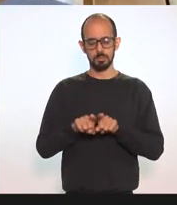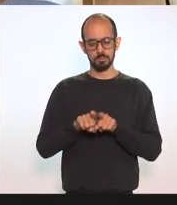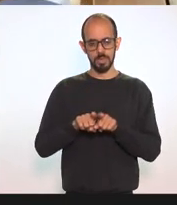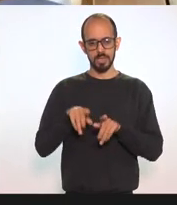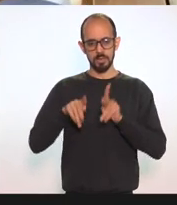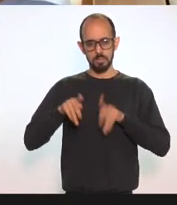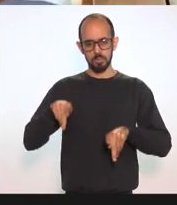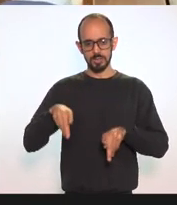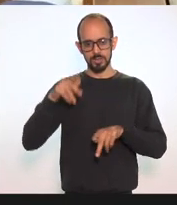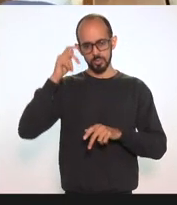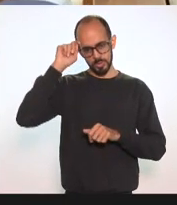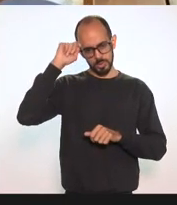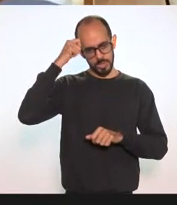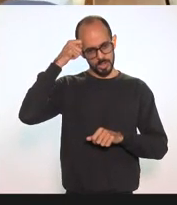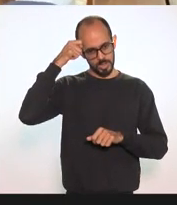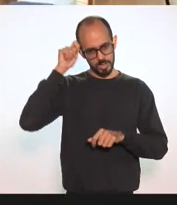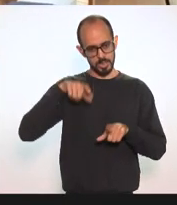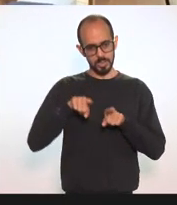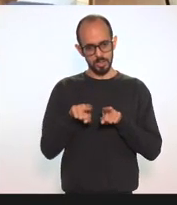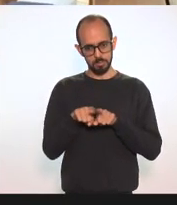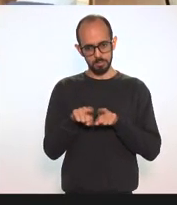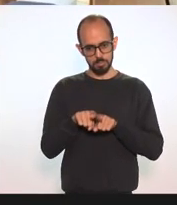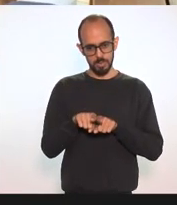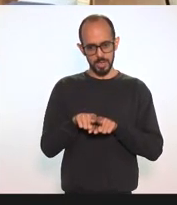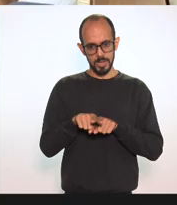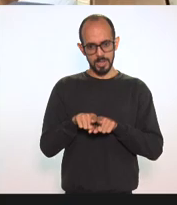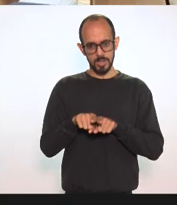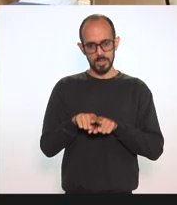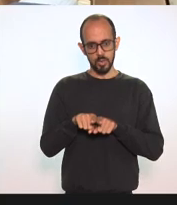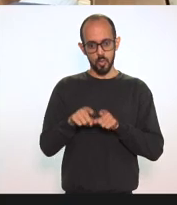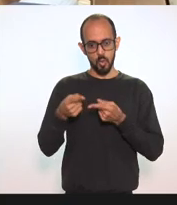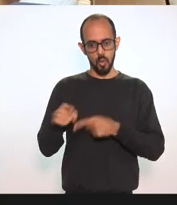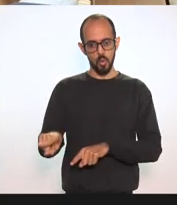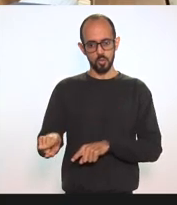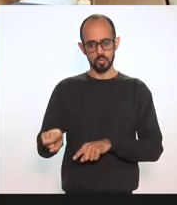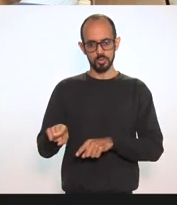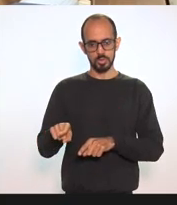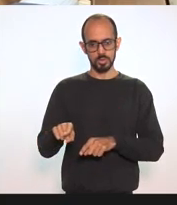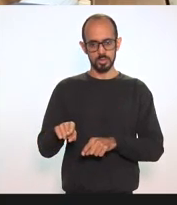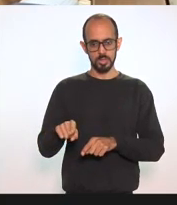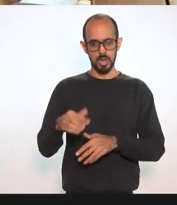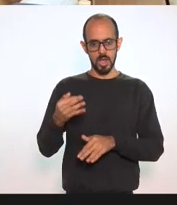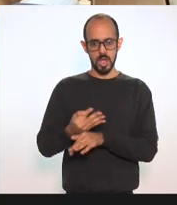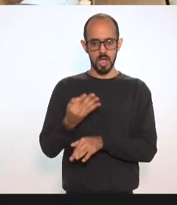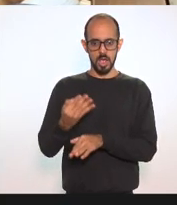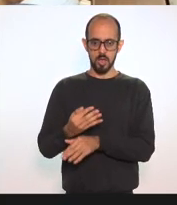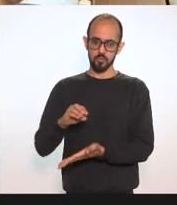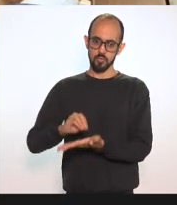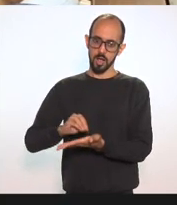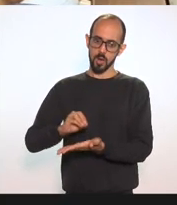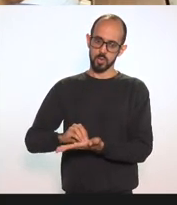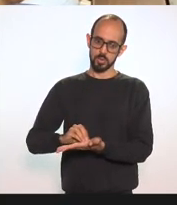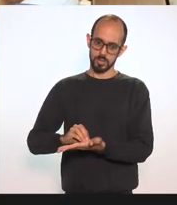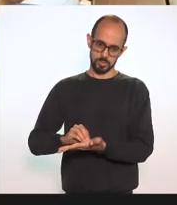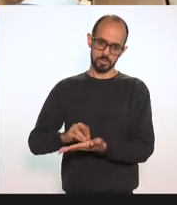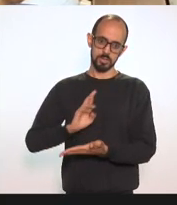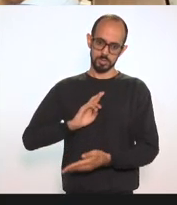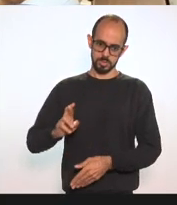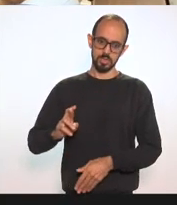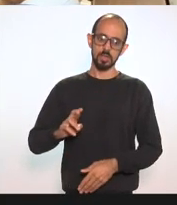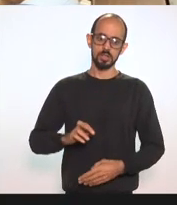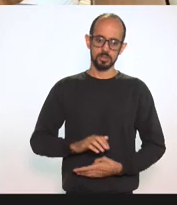e da luta contra a intolerância religiosa. Então, eu tive, deputada Mônica, deputada Renata, né, tia